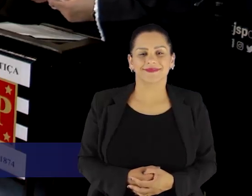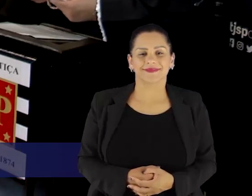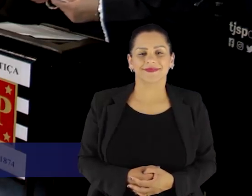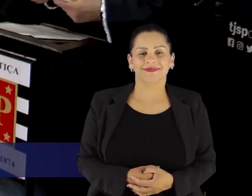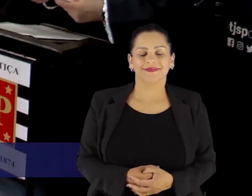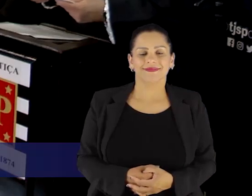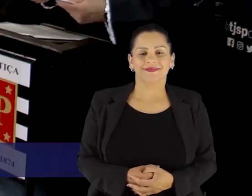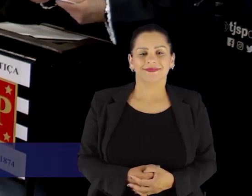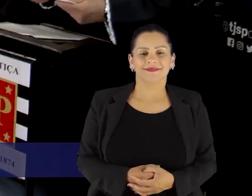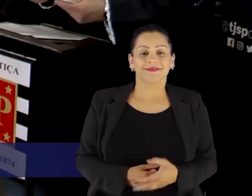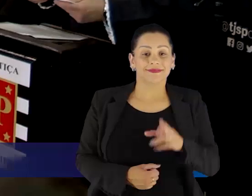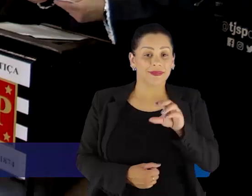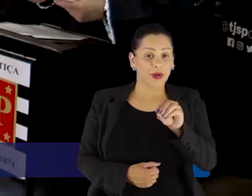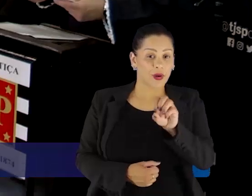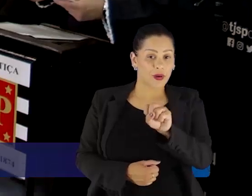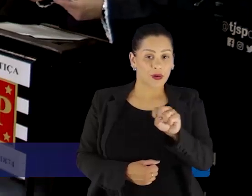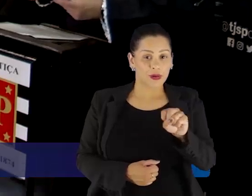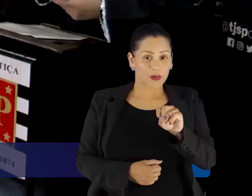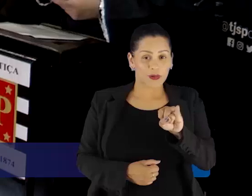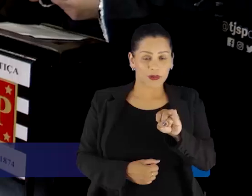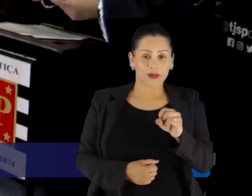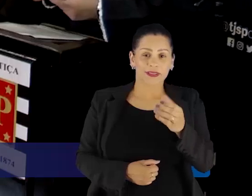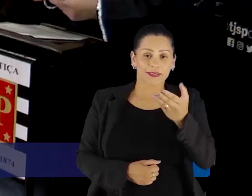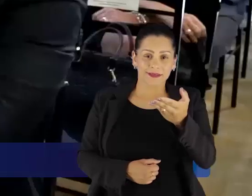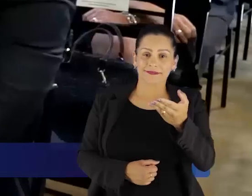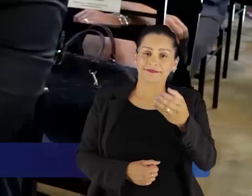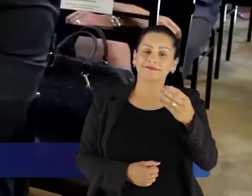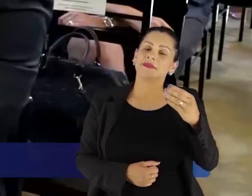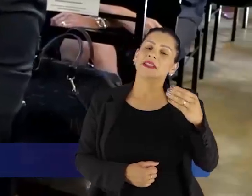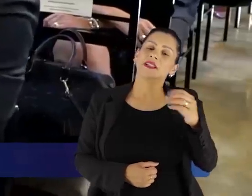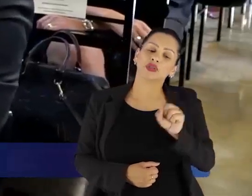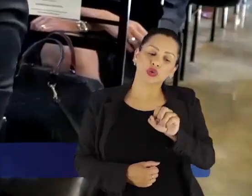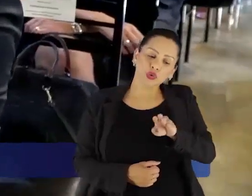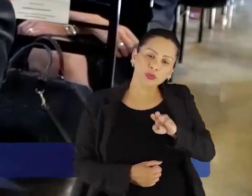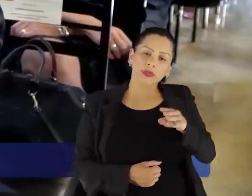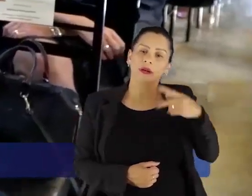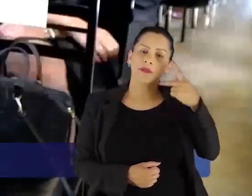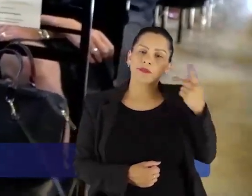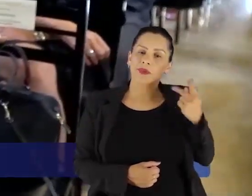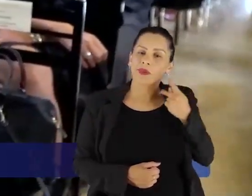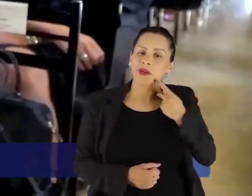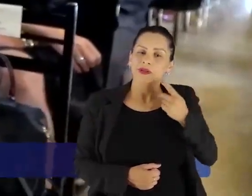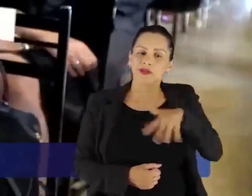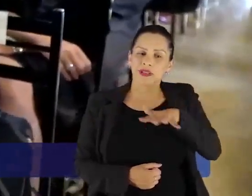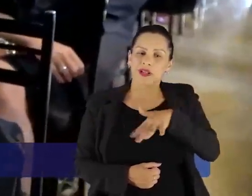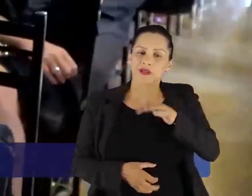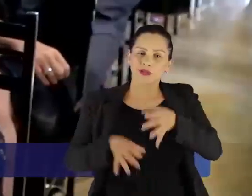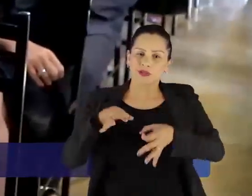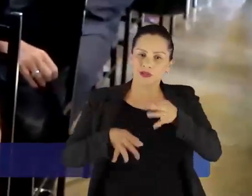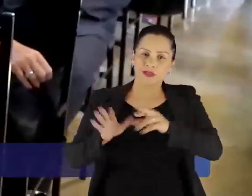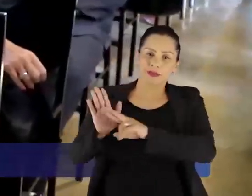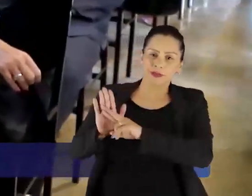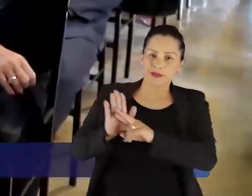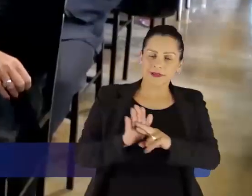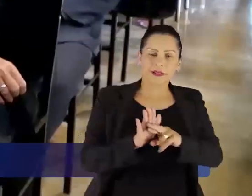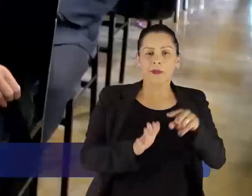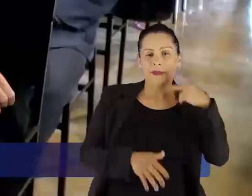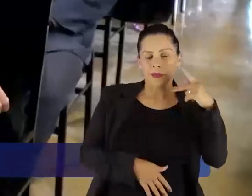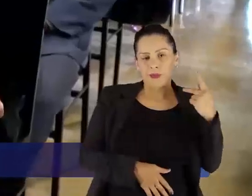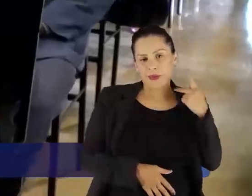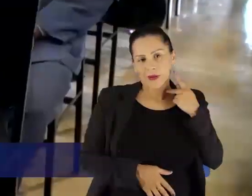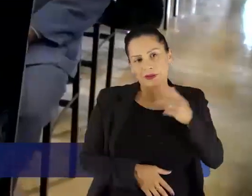o exercício Rose Paiva Amaral Martins juiz subprocurador-geral de Justiça representando o